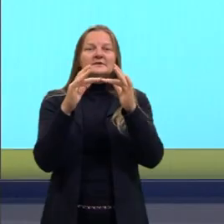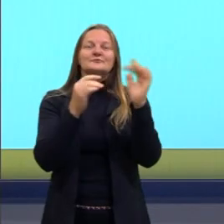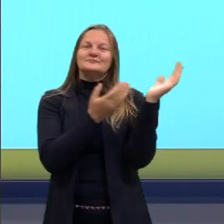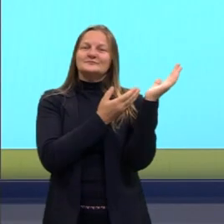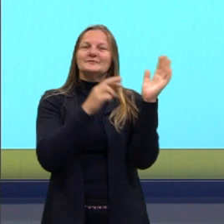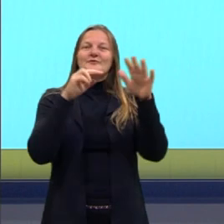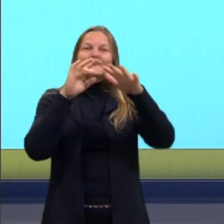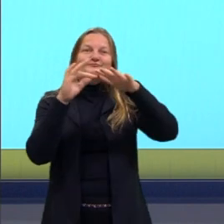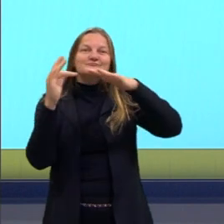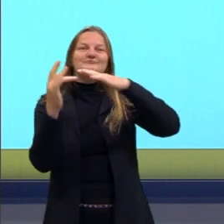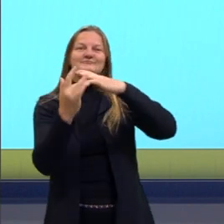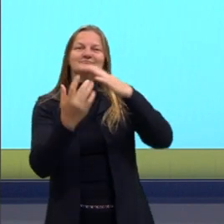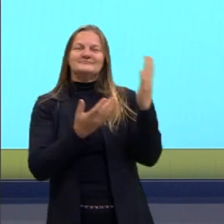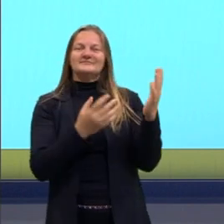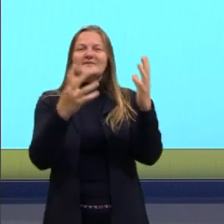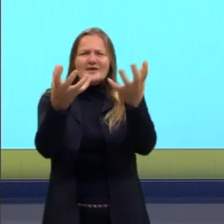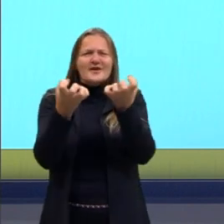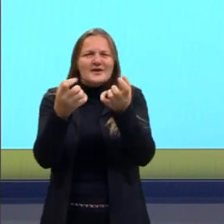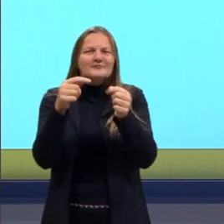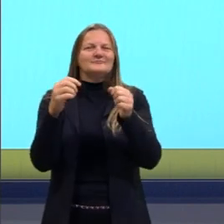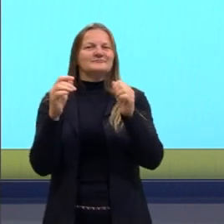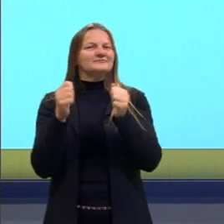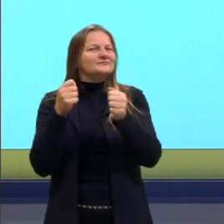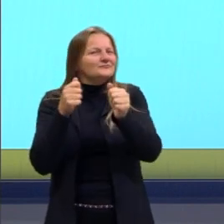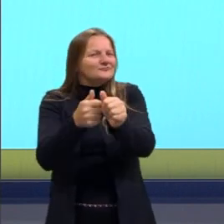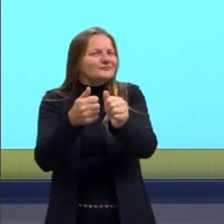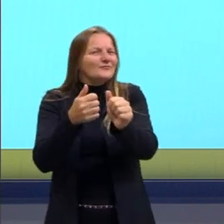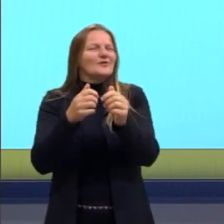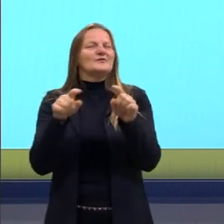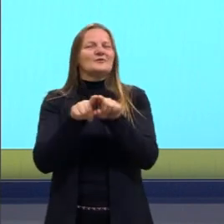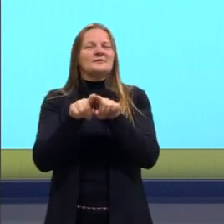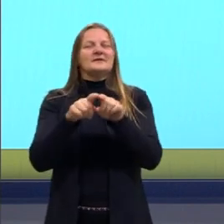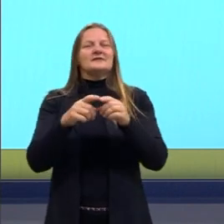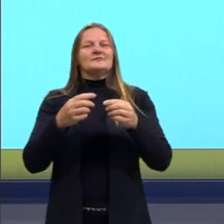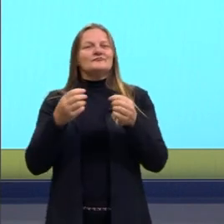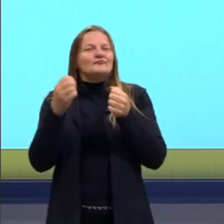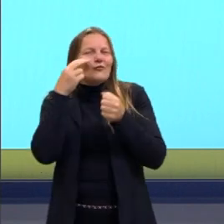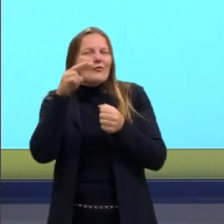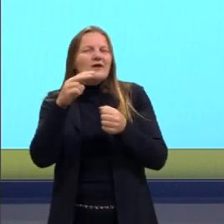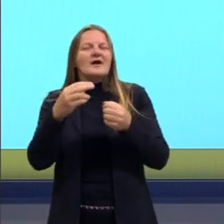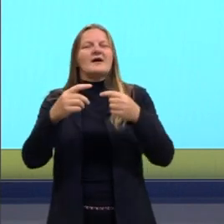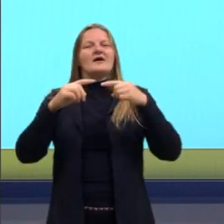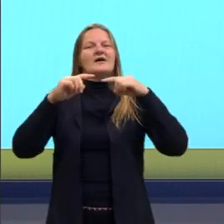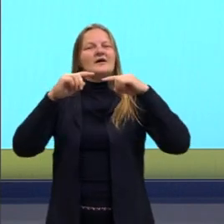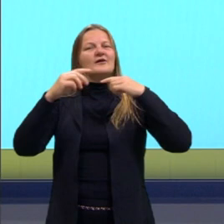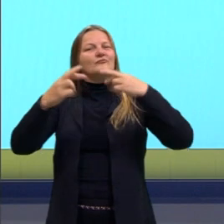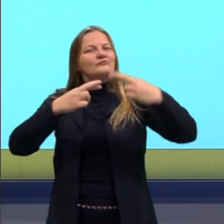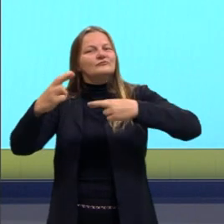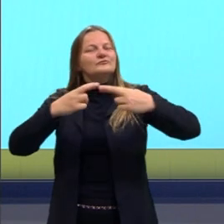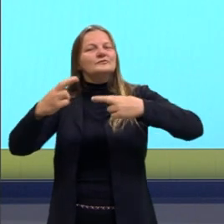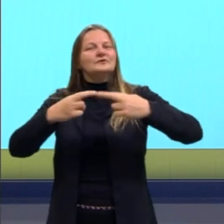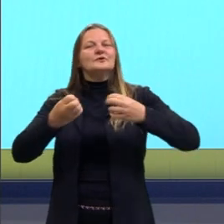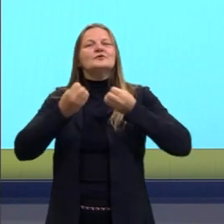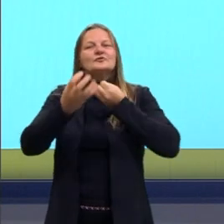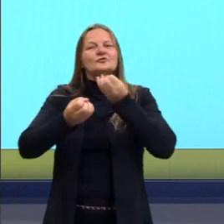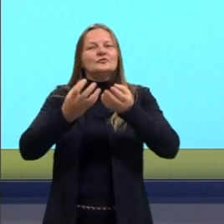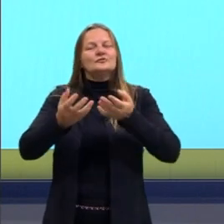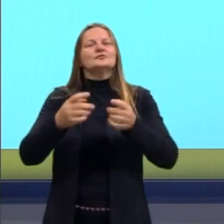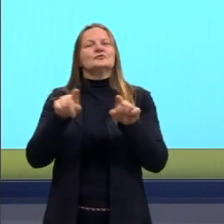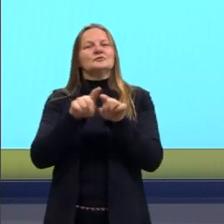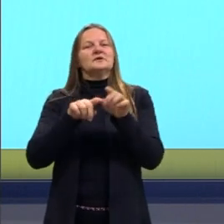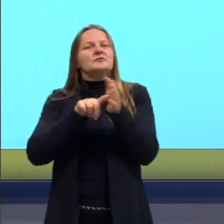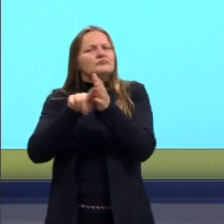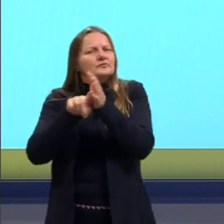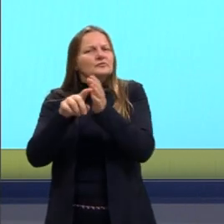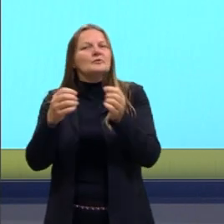sociais Caso vocês queiram né seguir acompanhar os bastidores algumas relações relatos que eu coloco lá